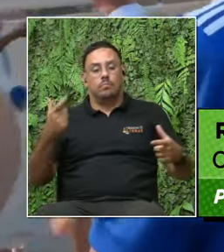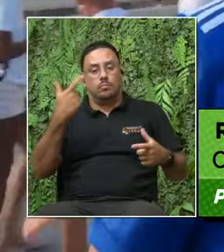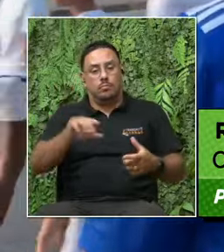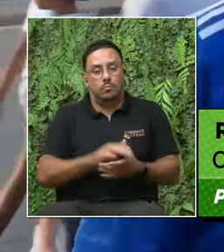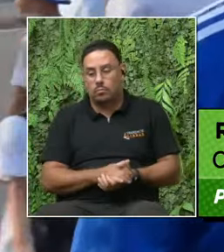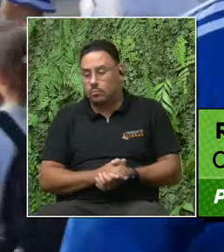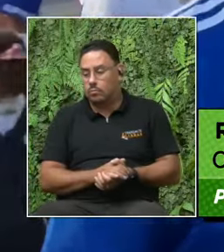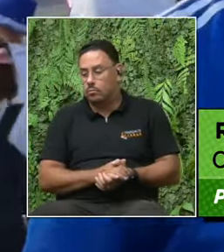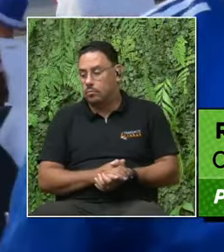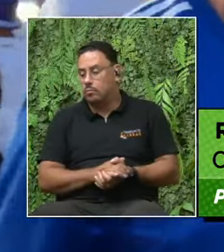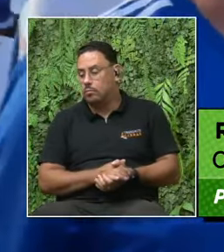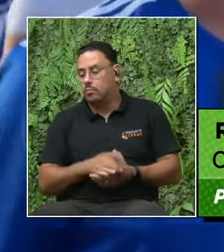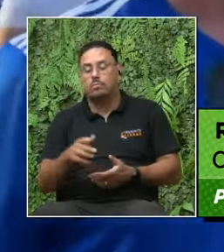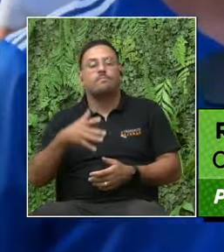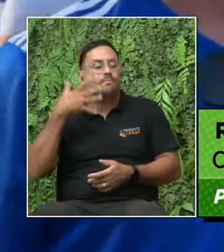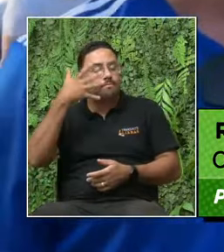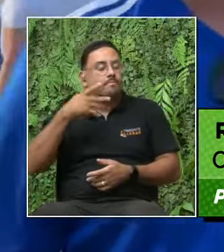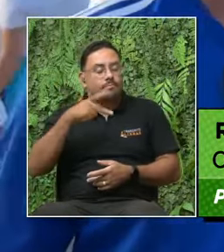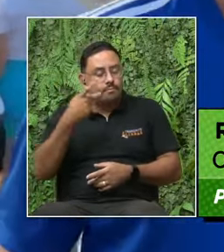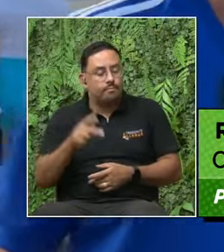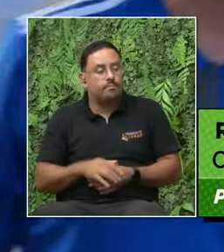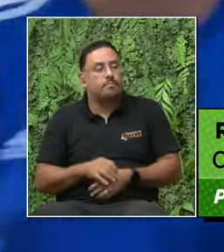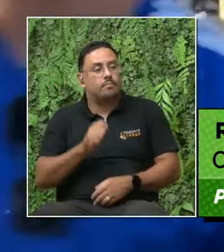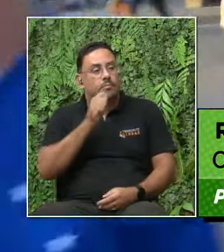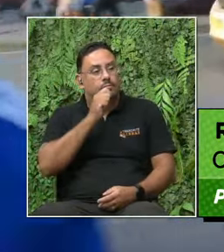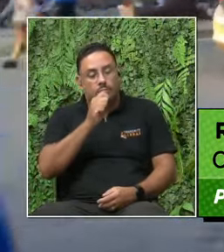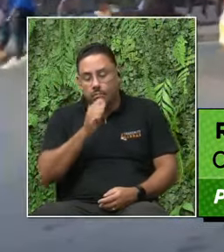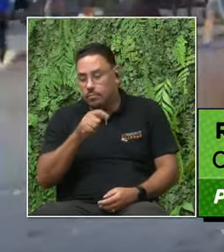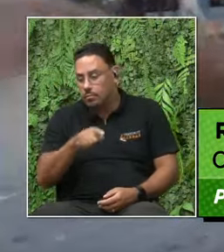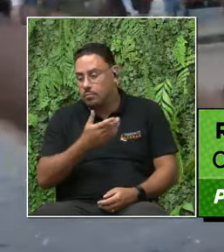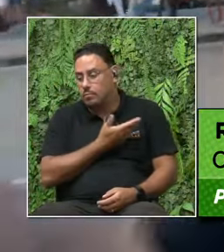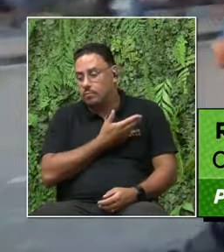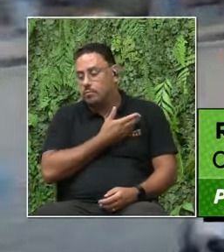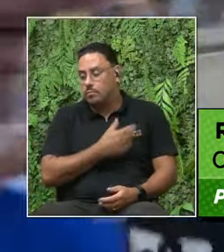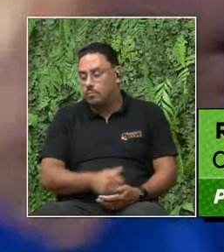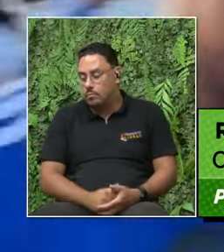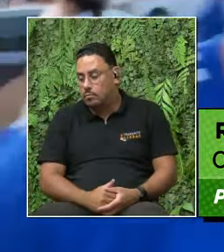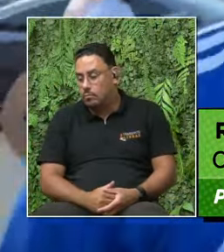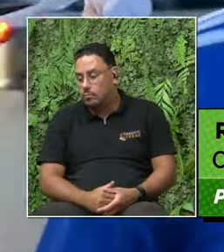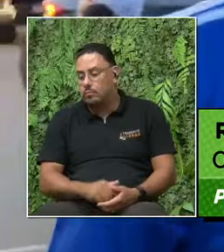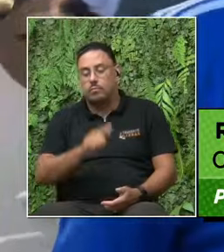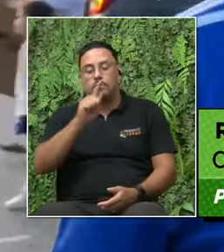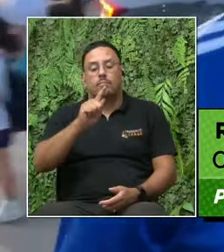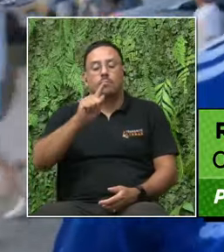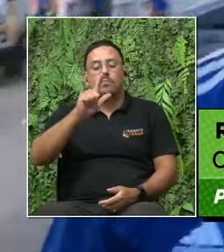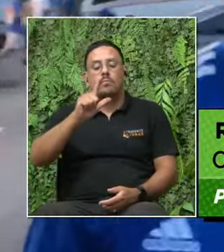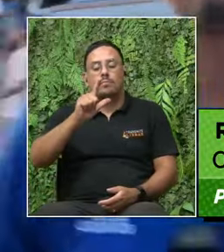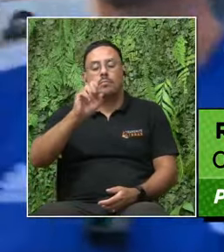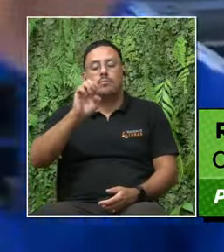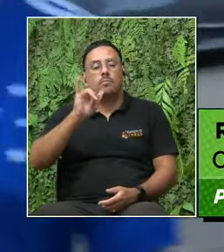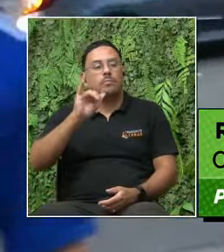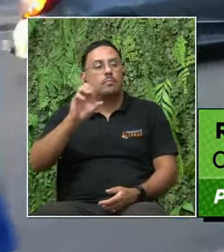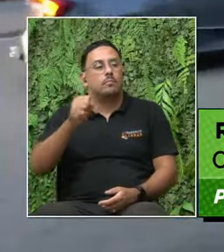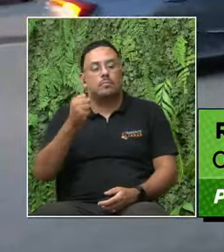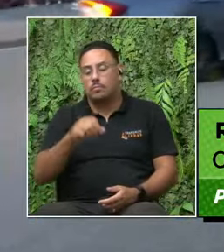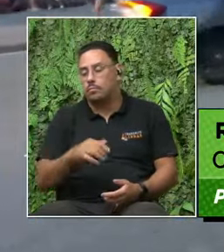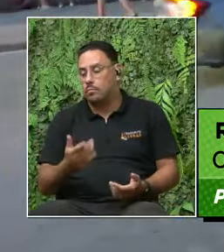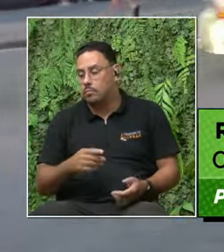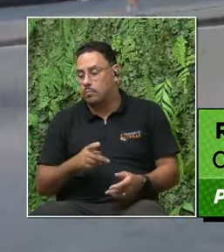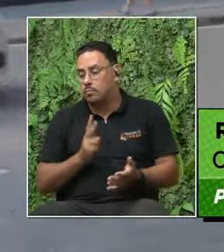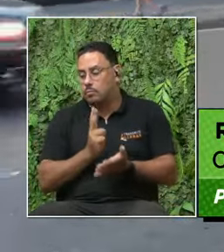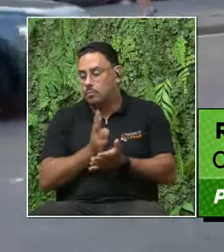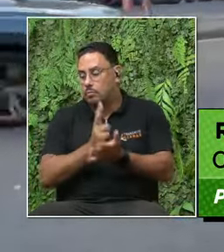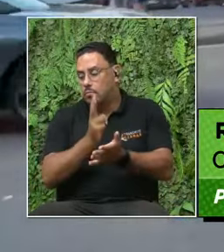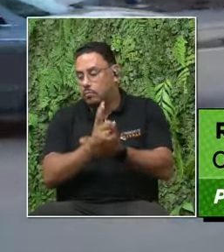isso só com a palavra do torcedor do Cruzeiro meu amigo aqui com seu nome mesmo Gleisson Gleisson É isso aí gente Então